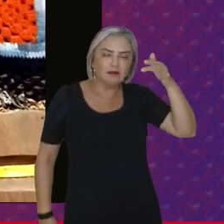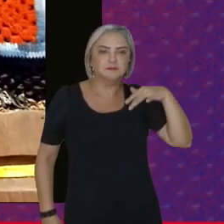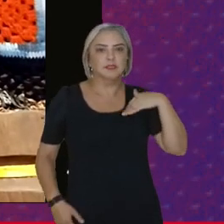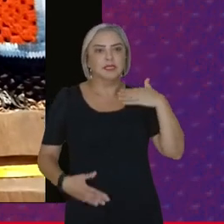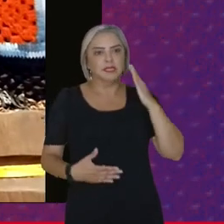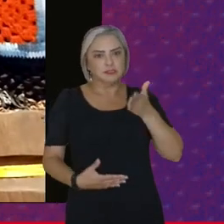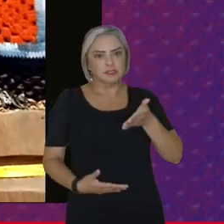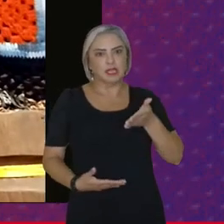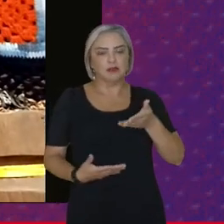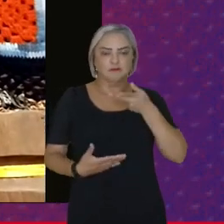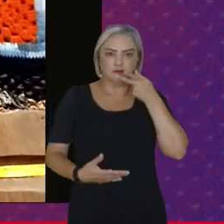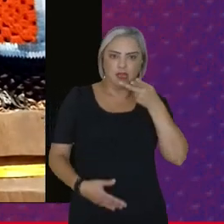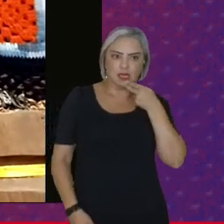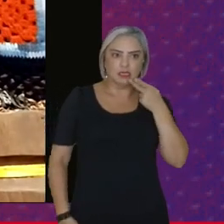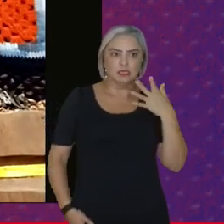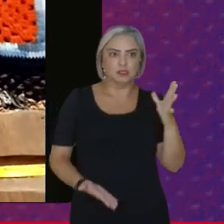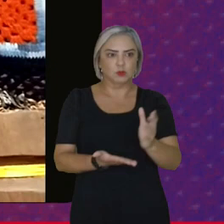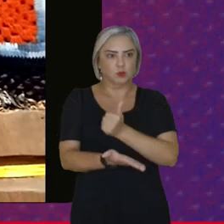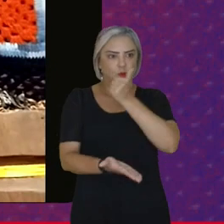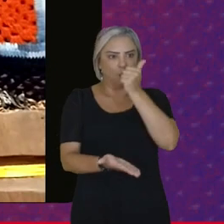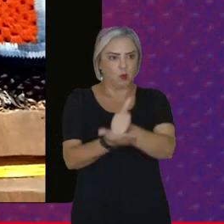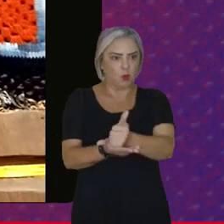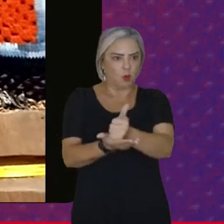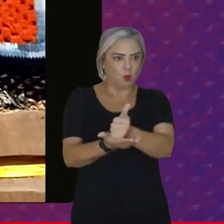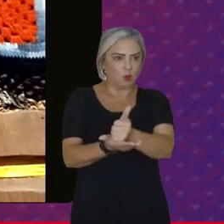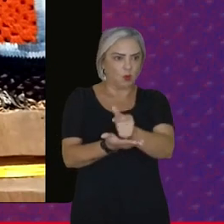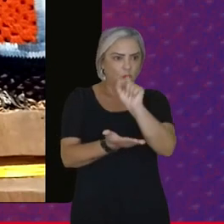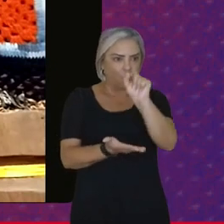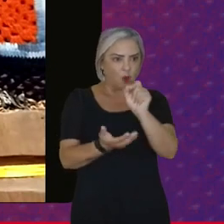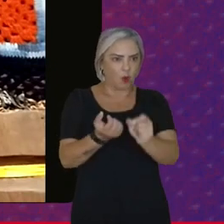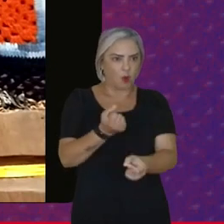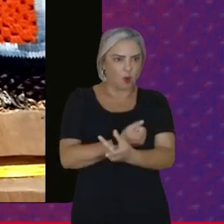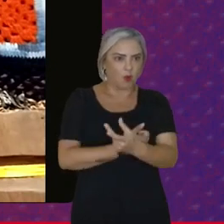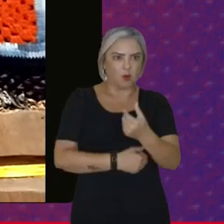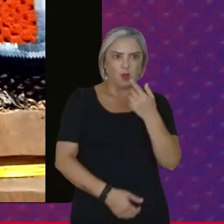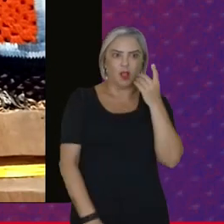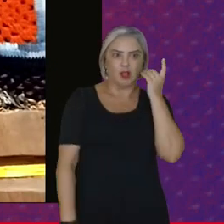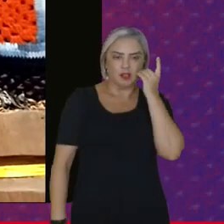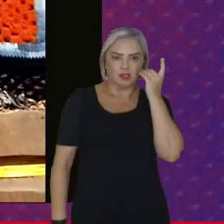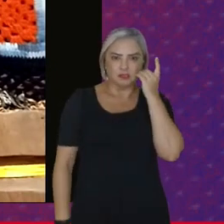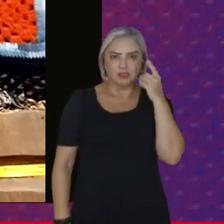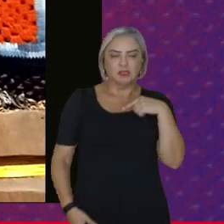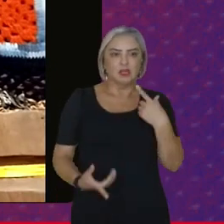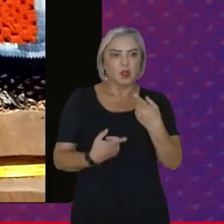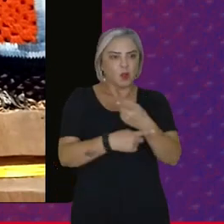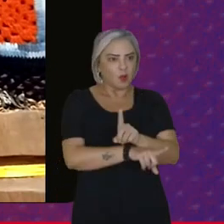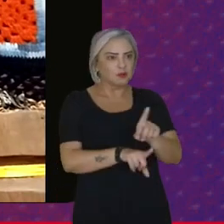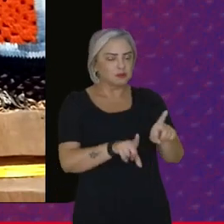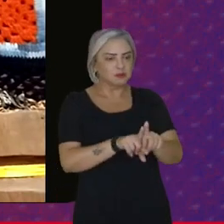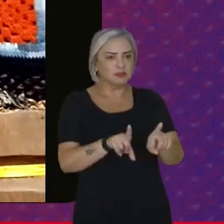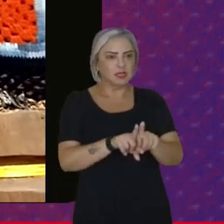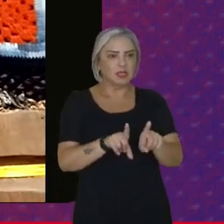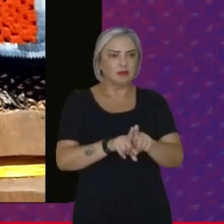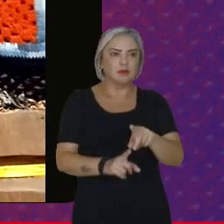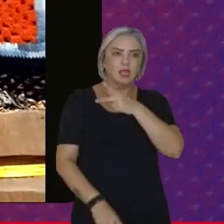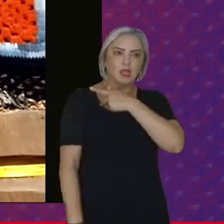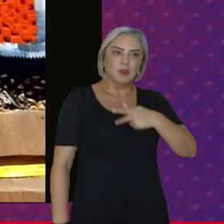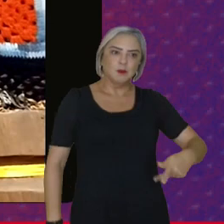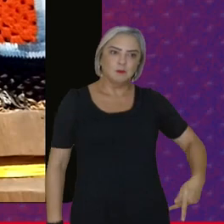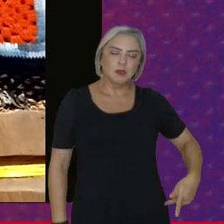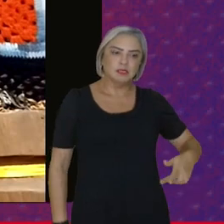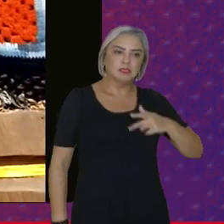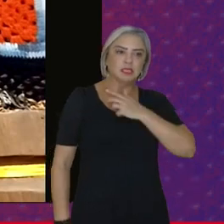Já que a gente está falando do golpe, vou falar também do golpe contra o presidente